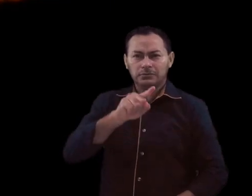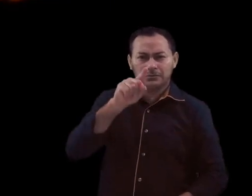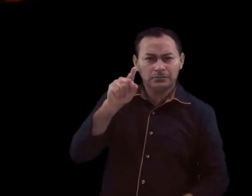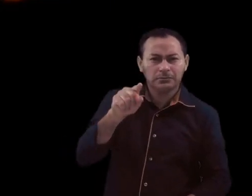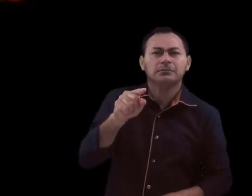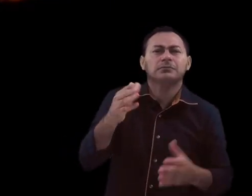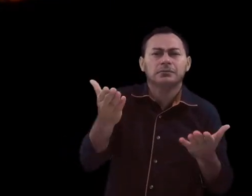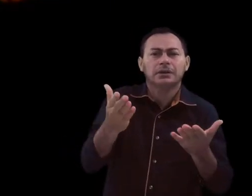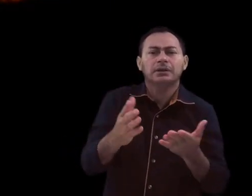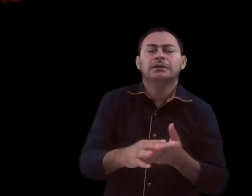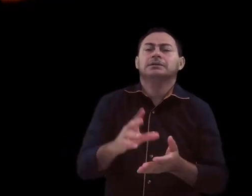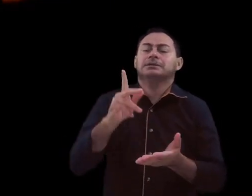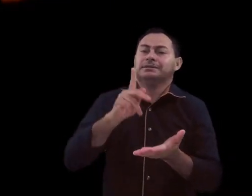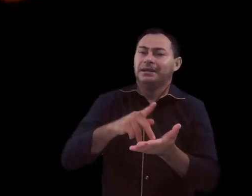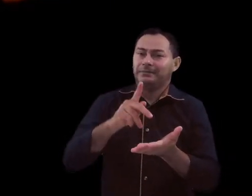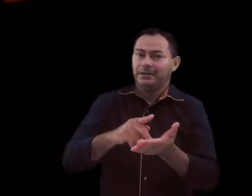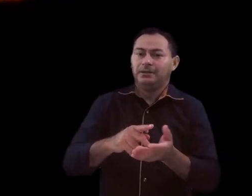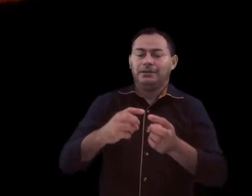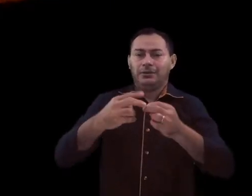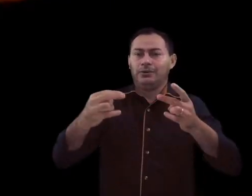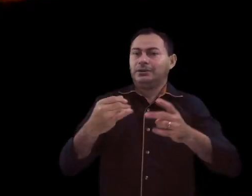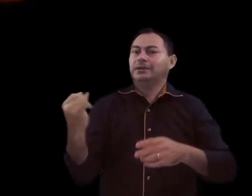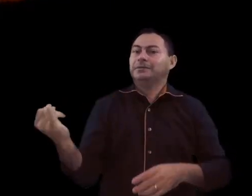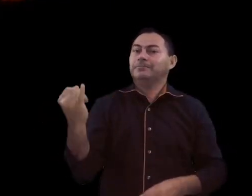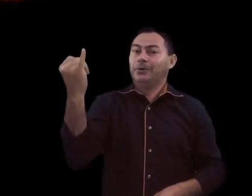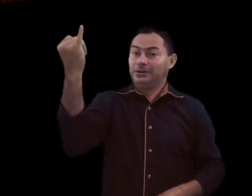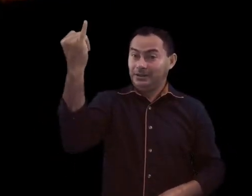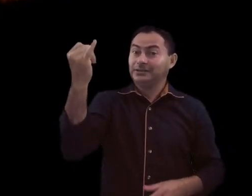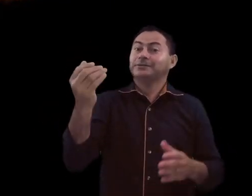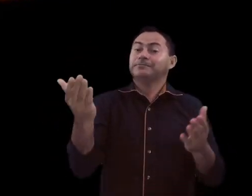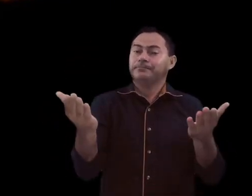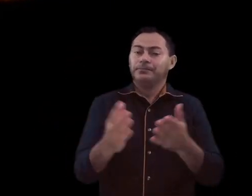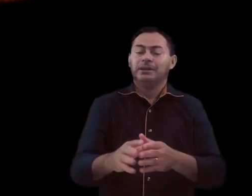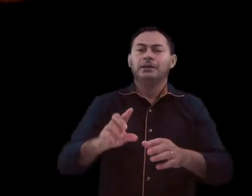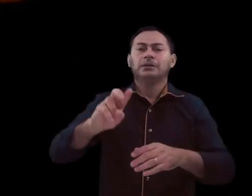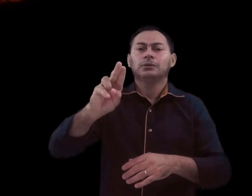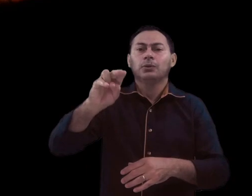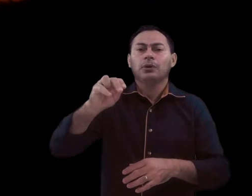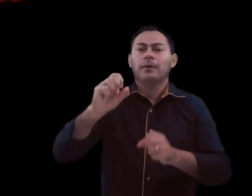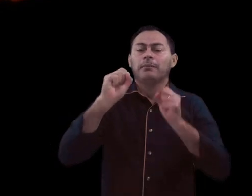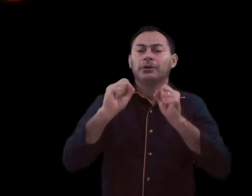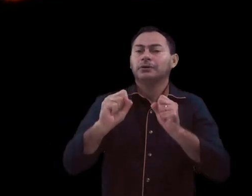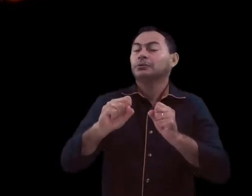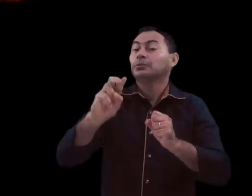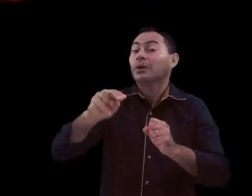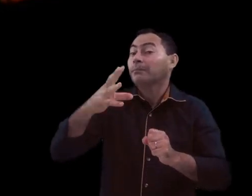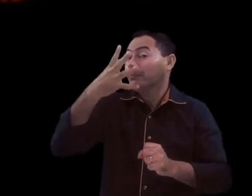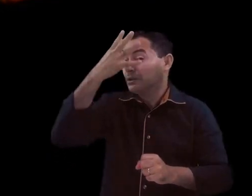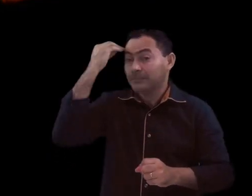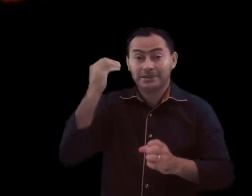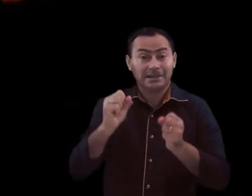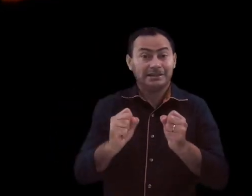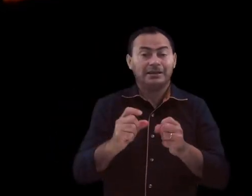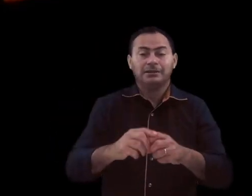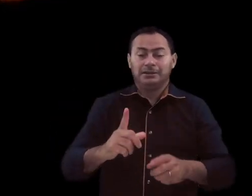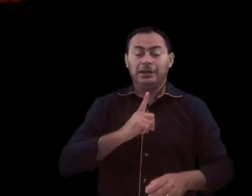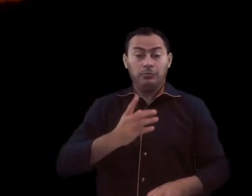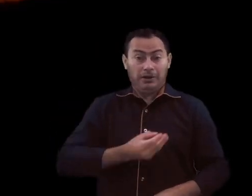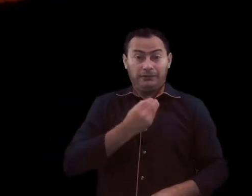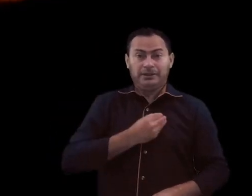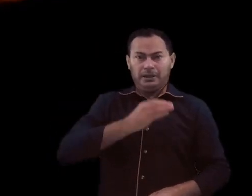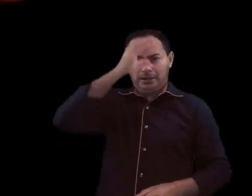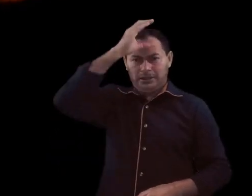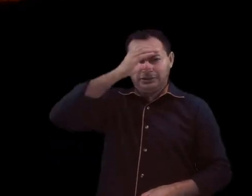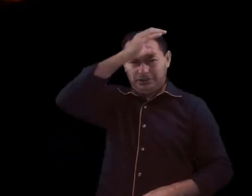amor? Isso, sinceramente, é algo muito importante e que jamais poderemos esquecer. Para termos uma